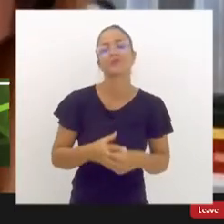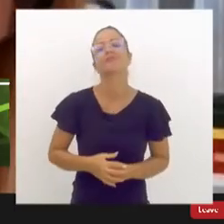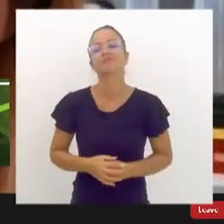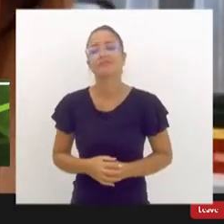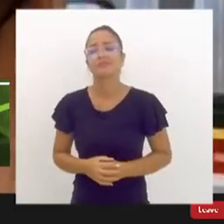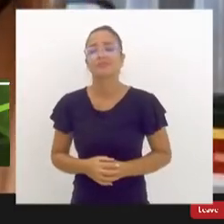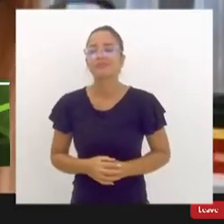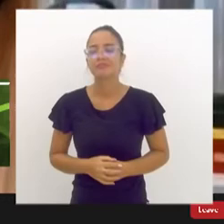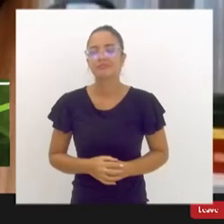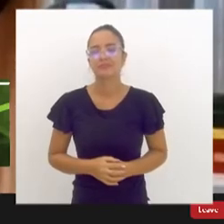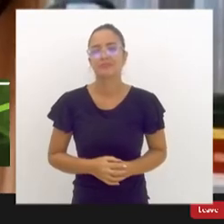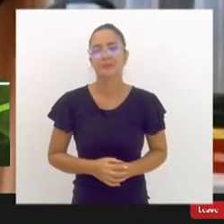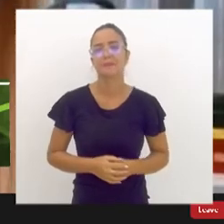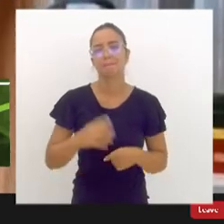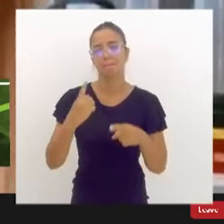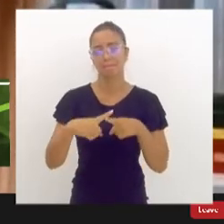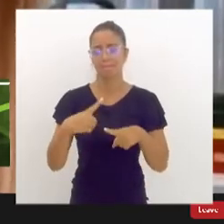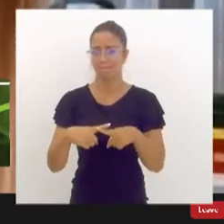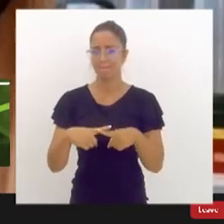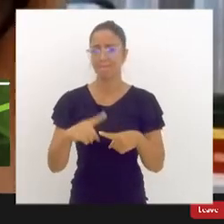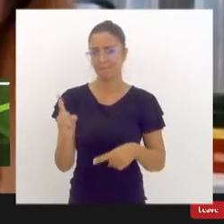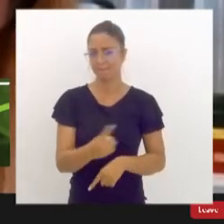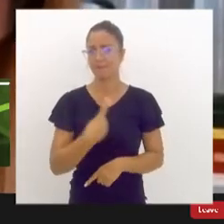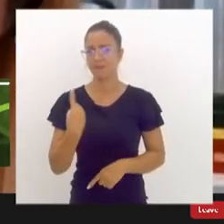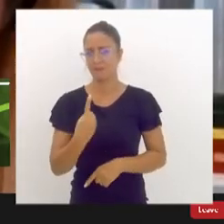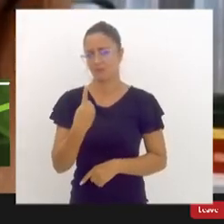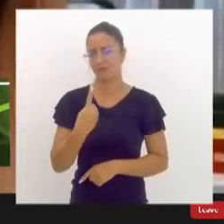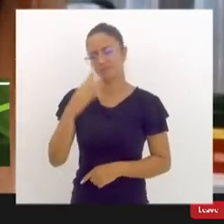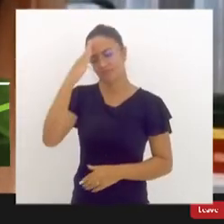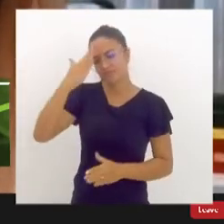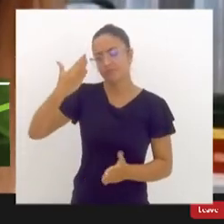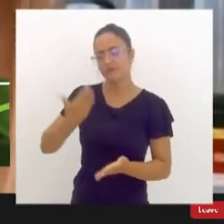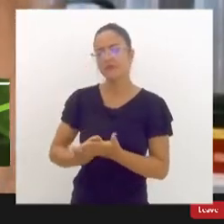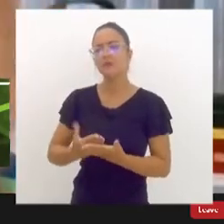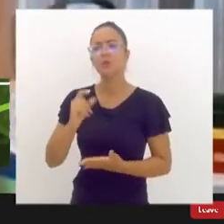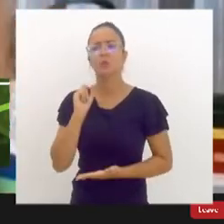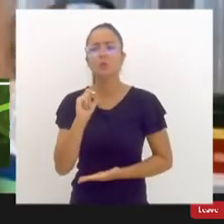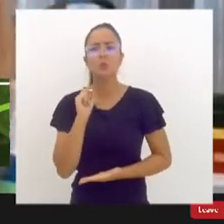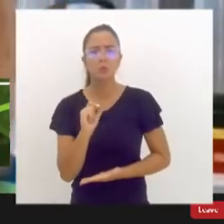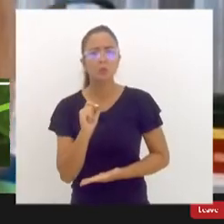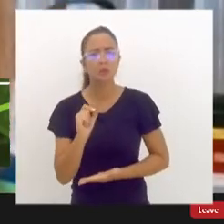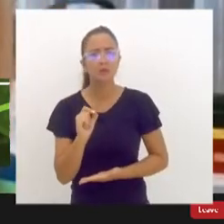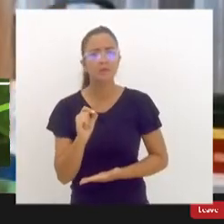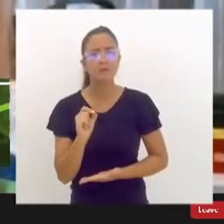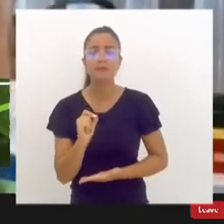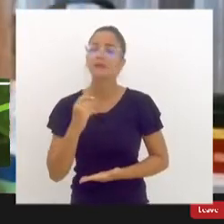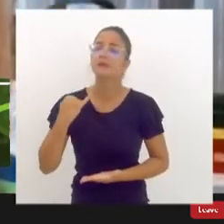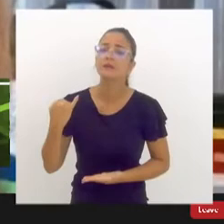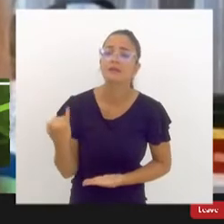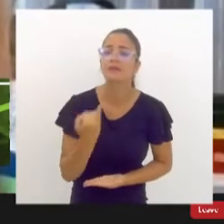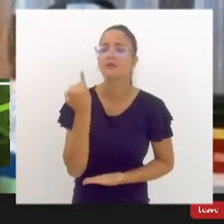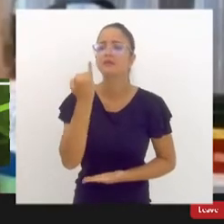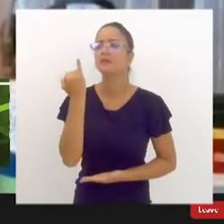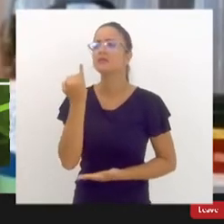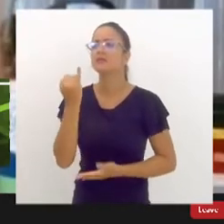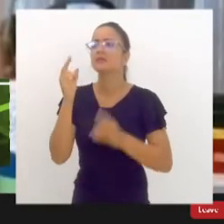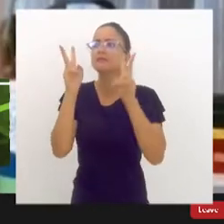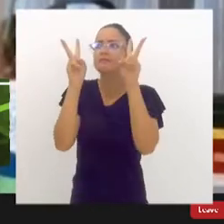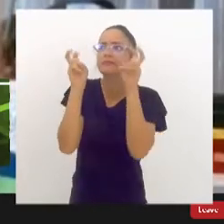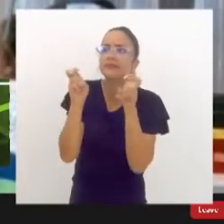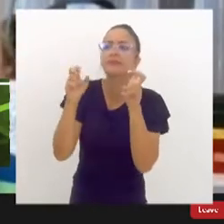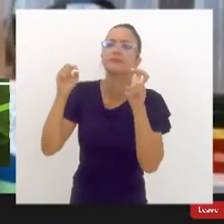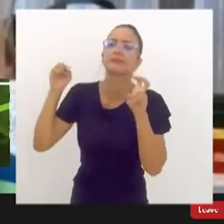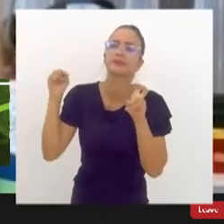acreditamos plenamente que é importante reforçar e falar sobre